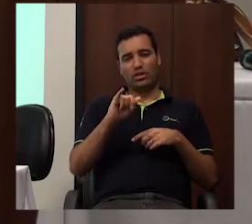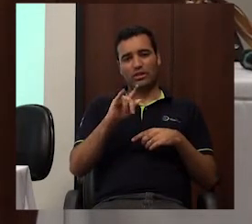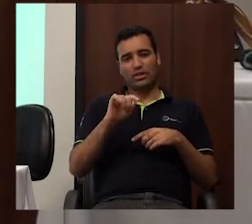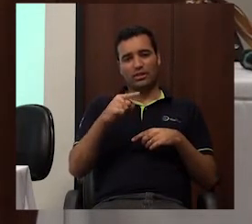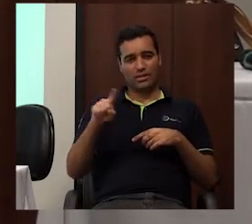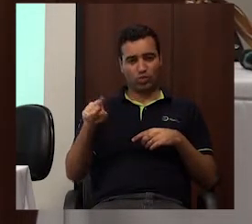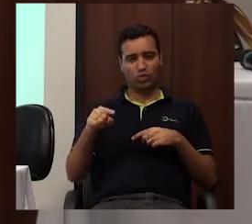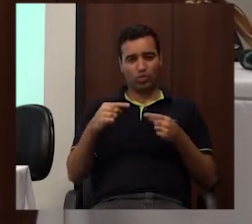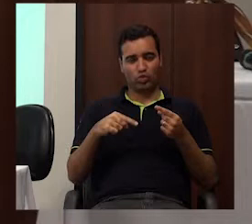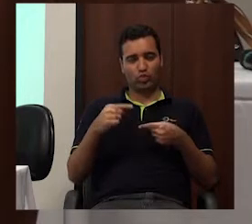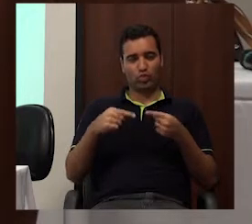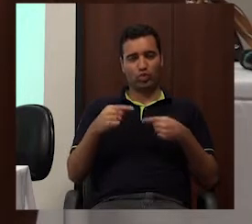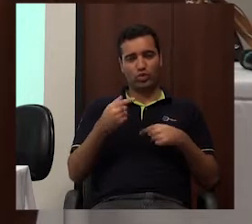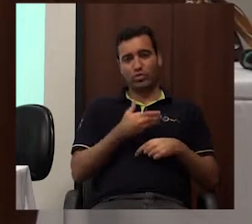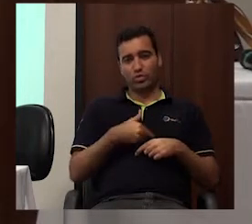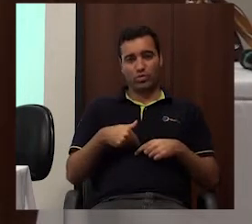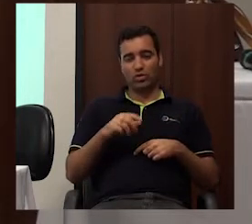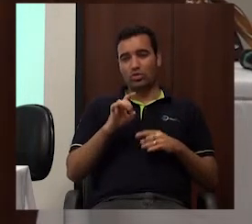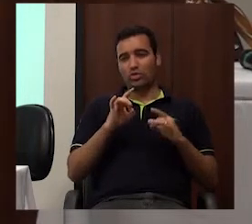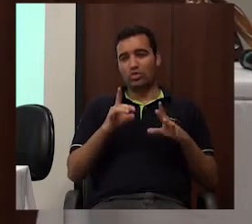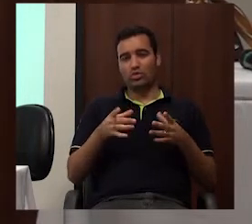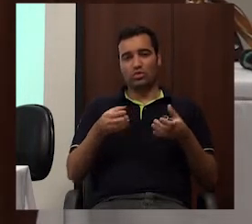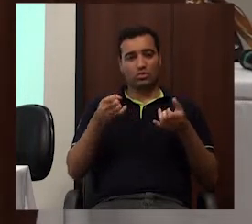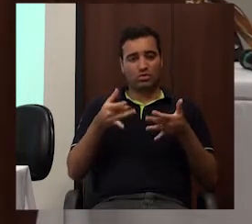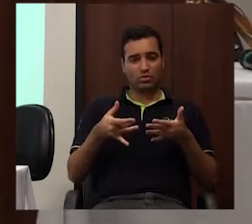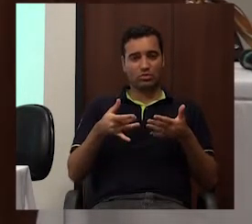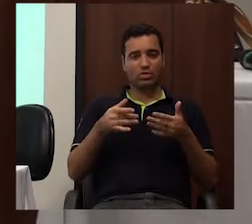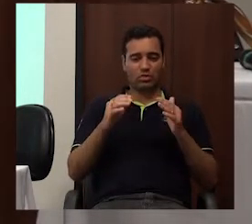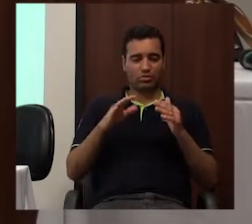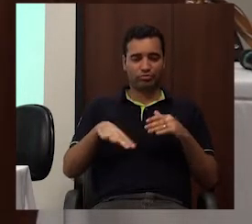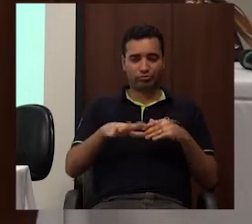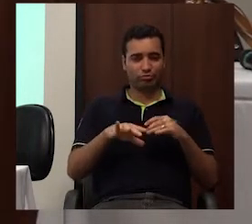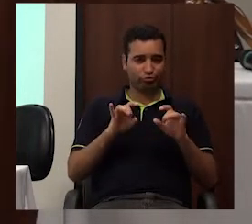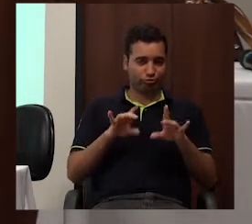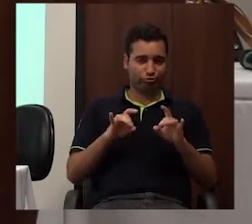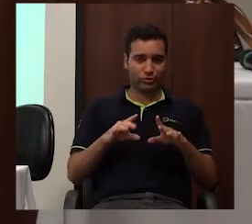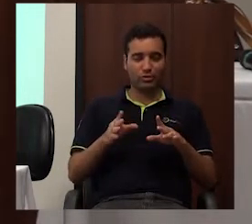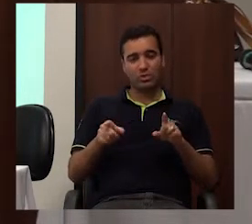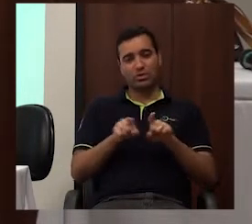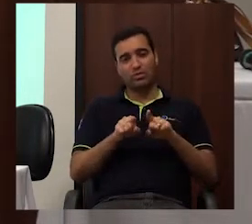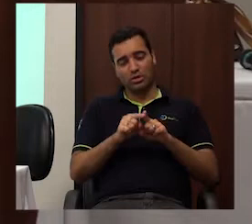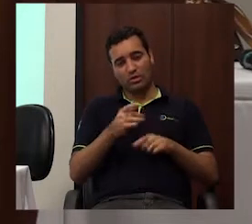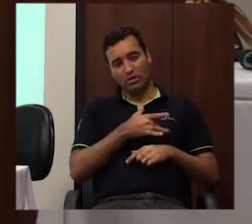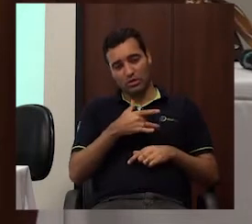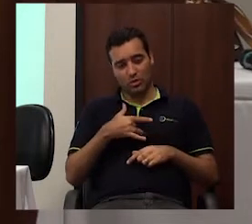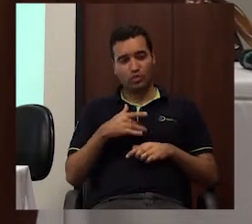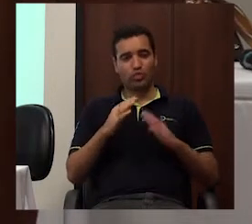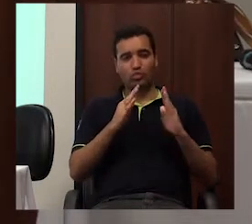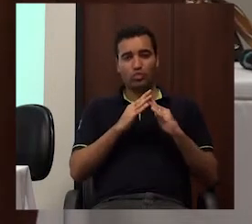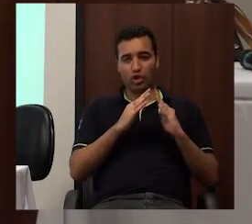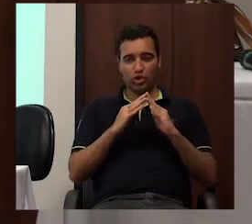Brasil. Não apenas aquela que diz respeito à educação especial, mas também em relação à saúde, em relação à